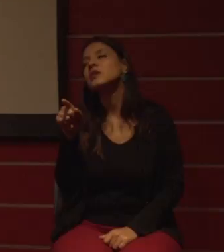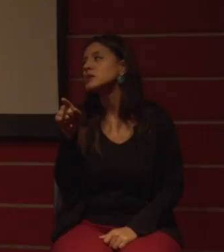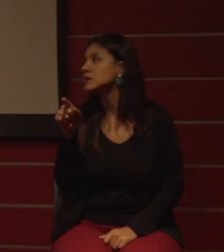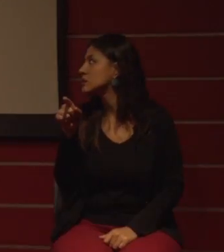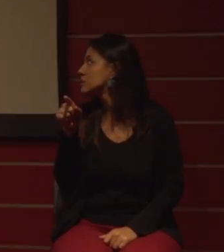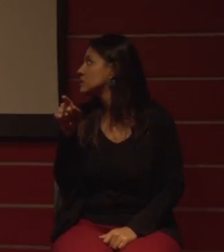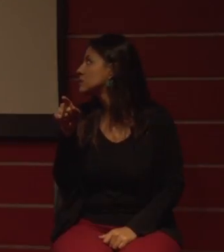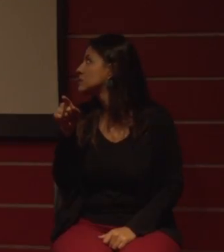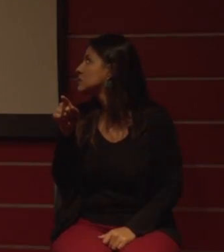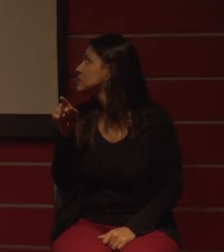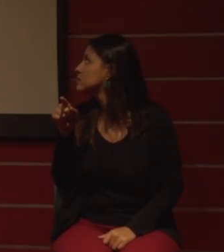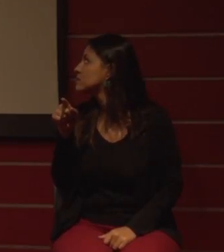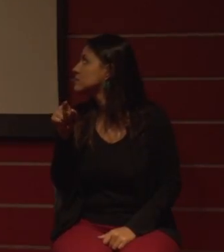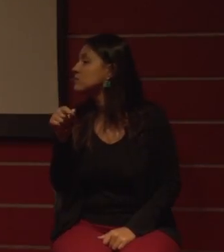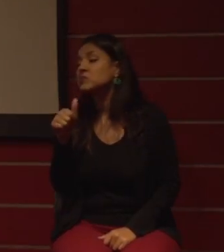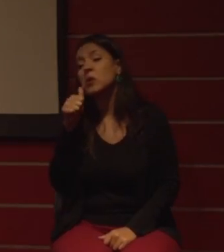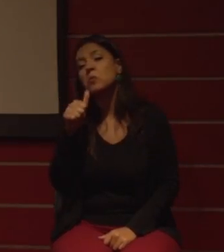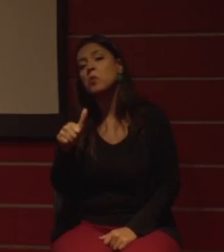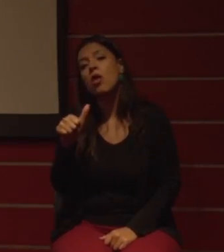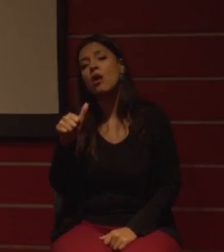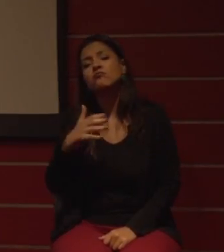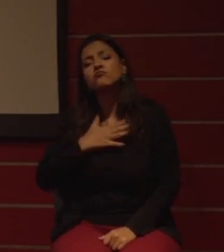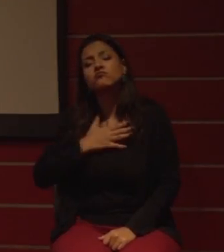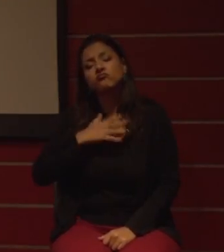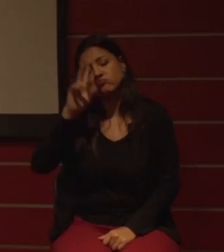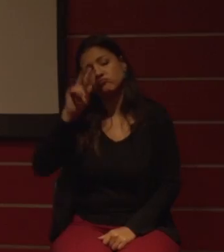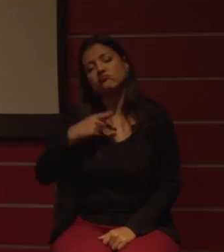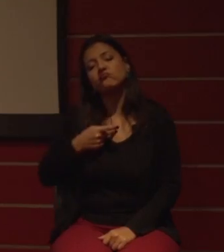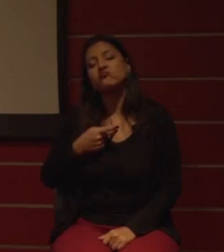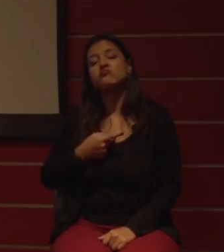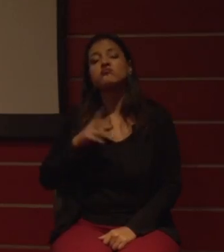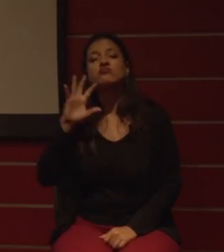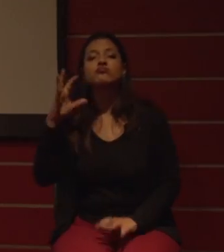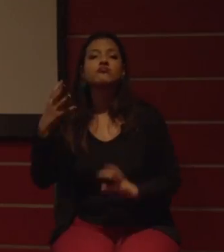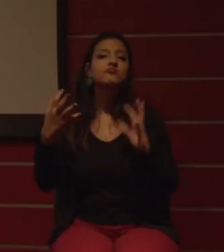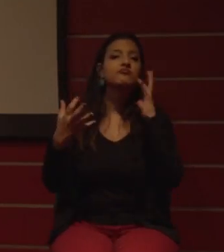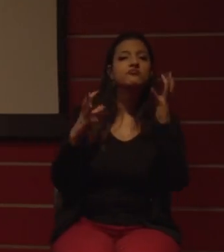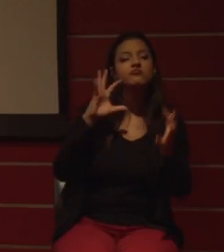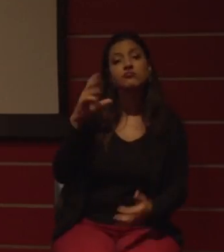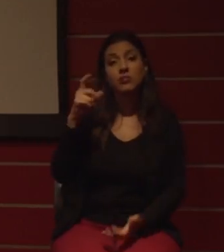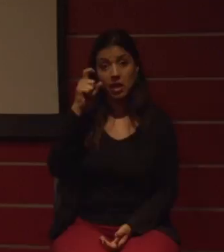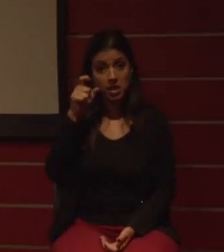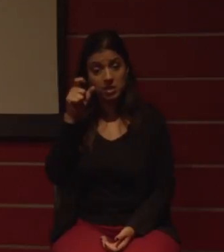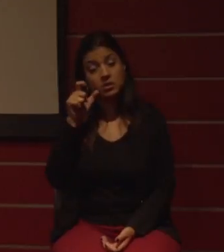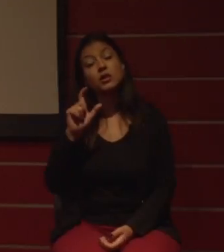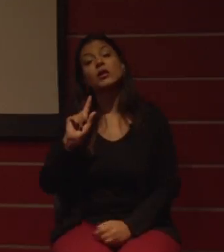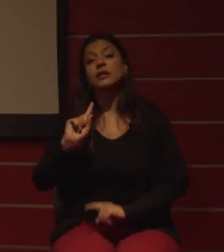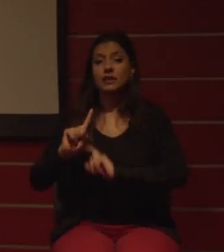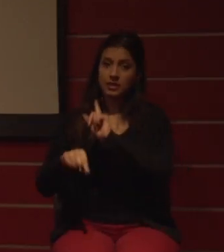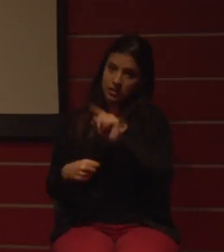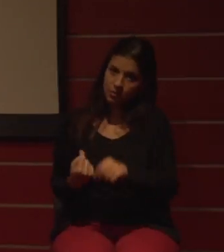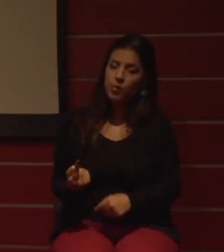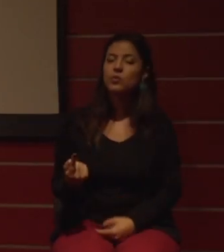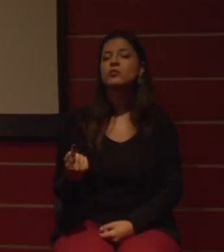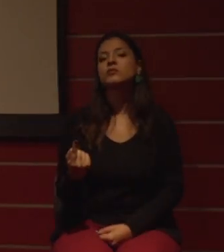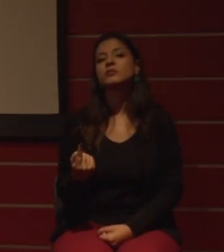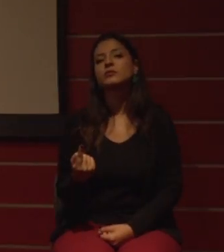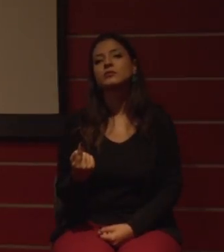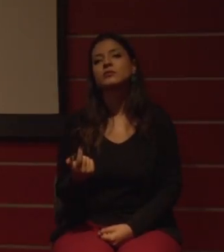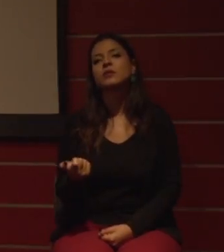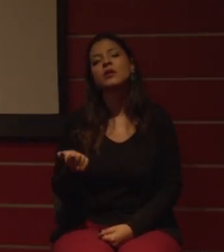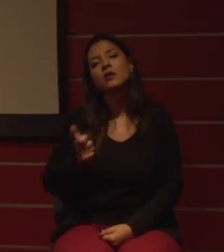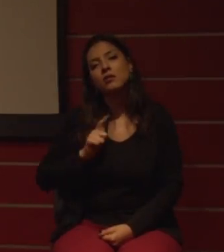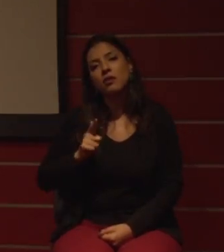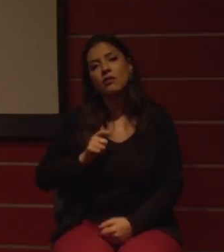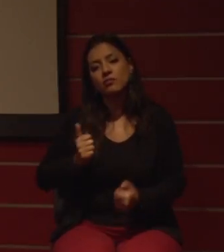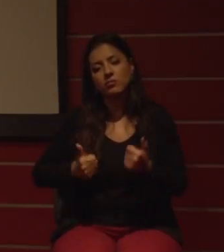eh decidindo a própria vida uma mulher interessante né E que trouxe depois para uma